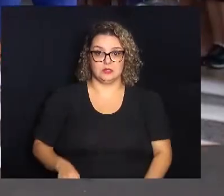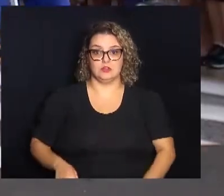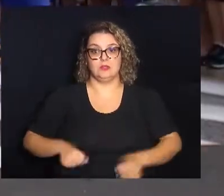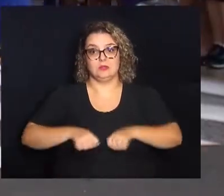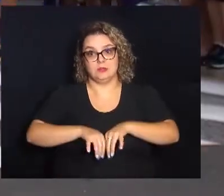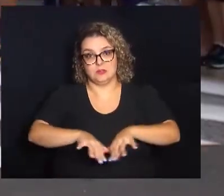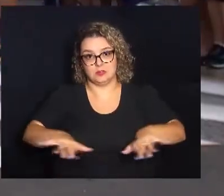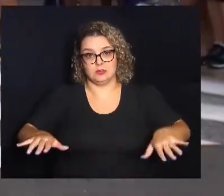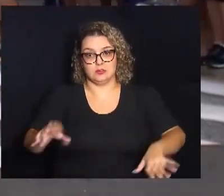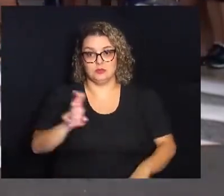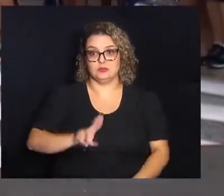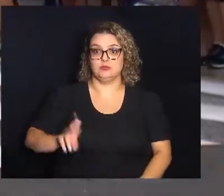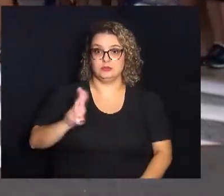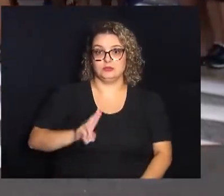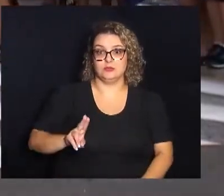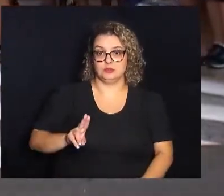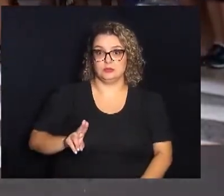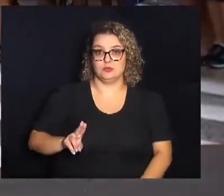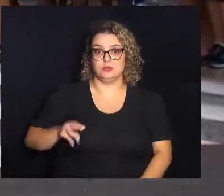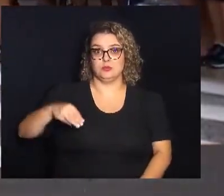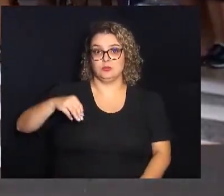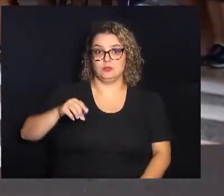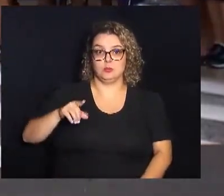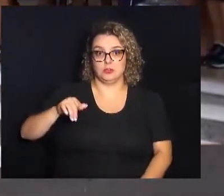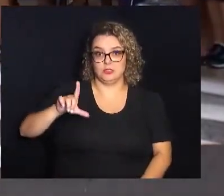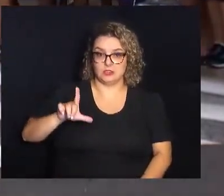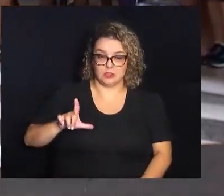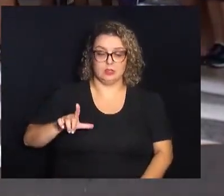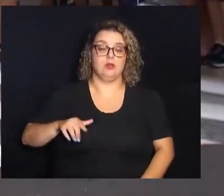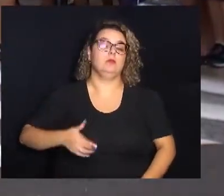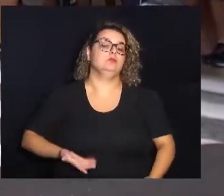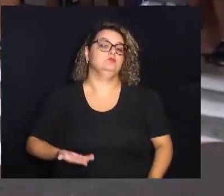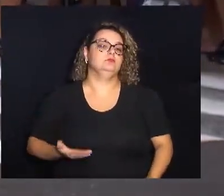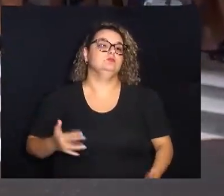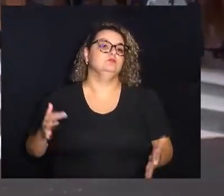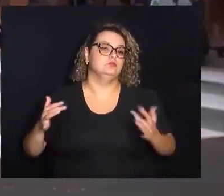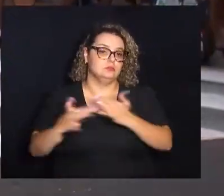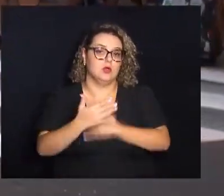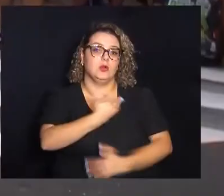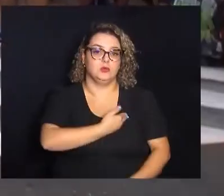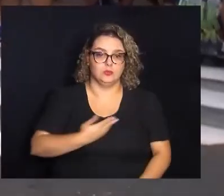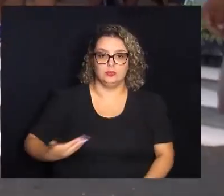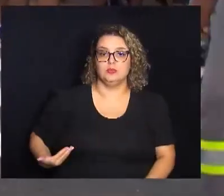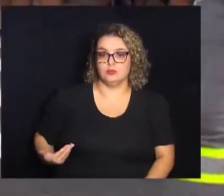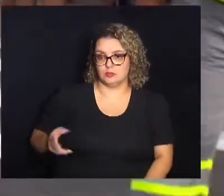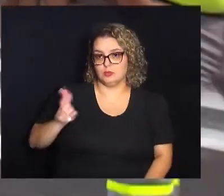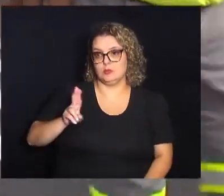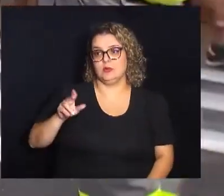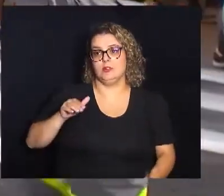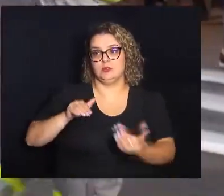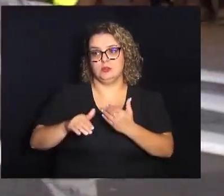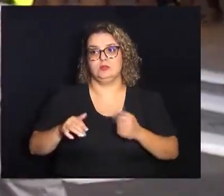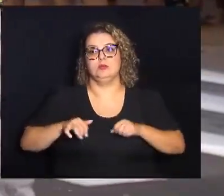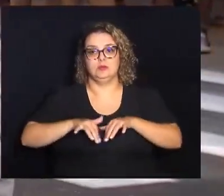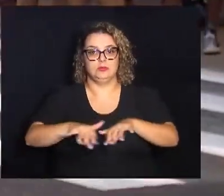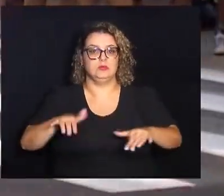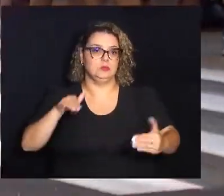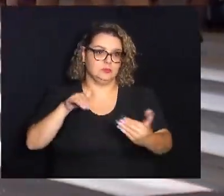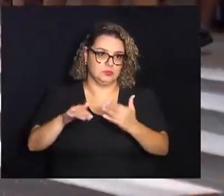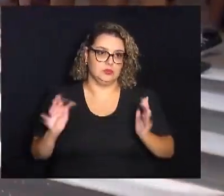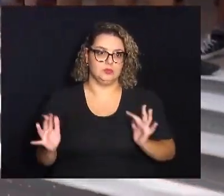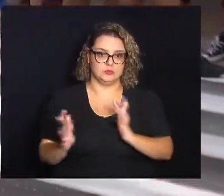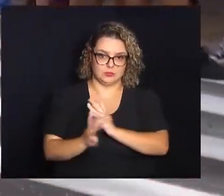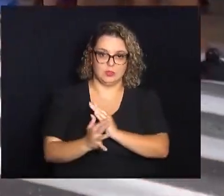uso do modal do transporte público para fazer os seus deslocamentos, né? Ampliando o uso do